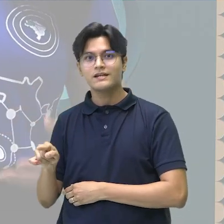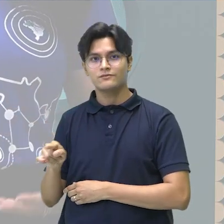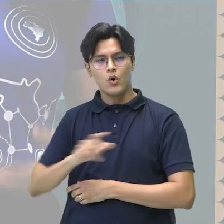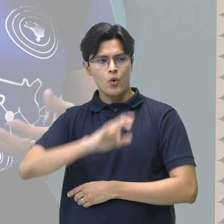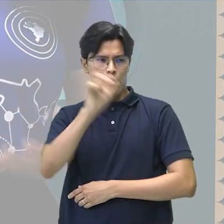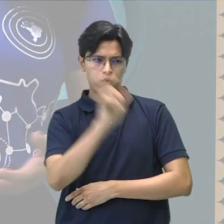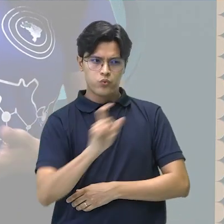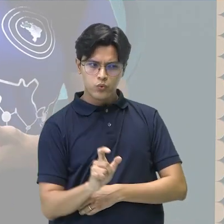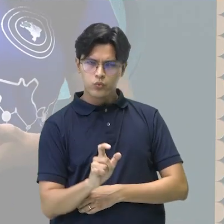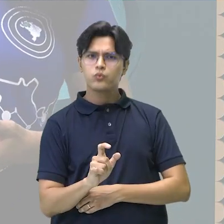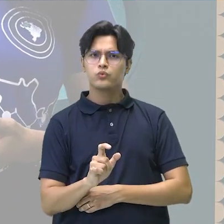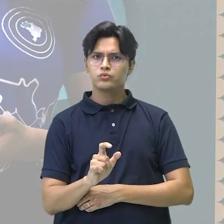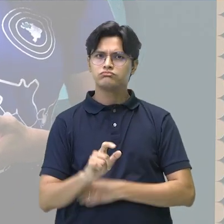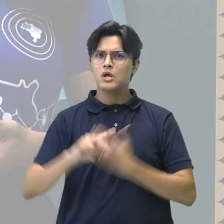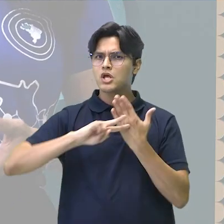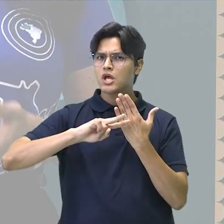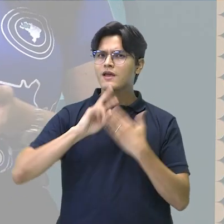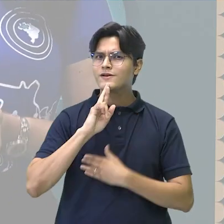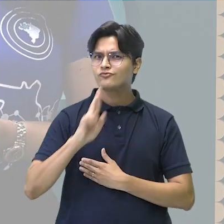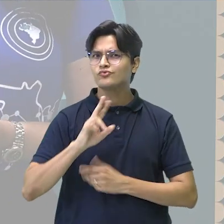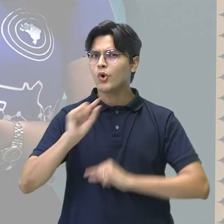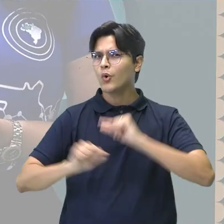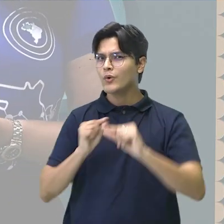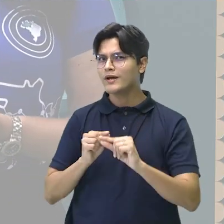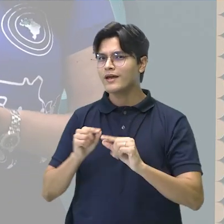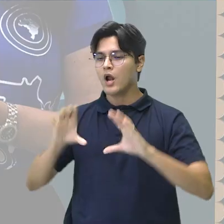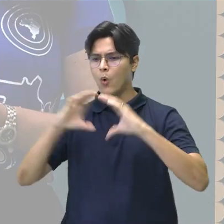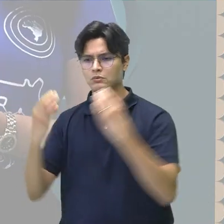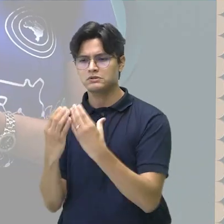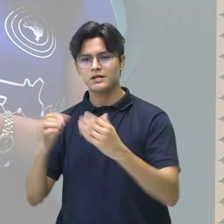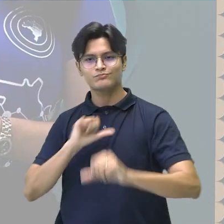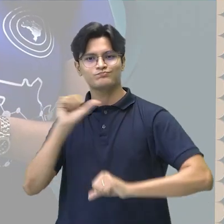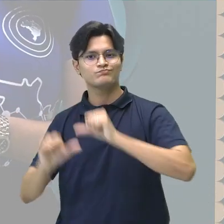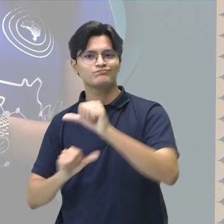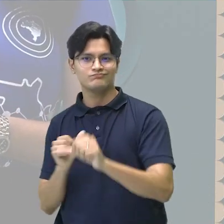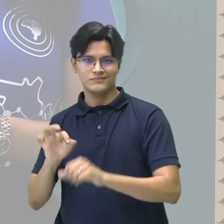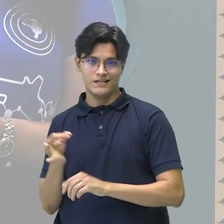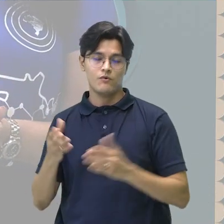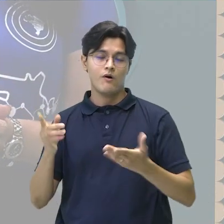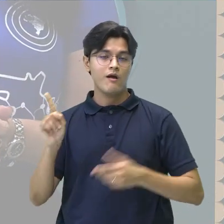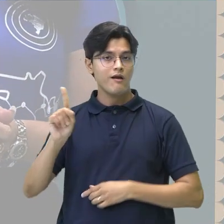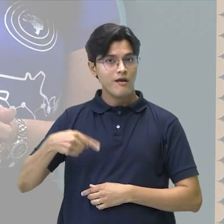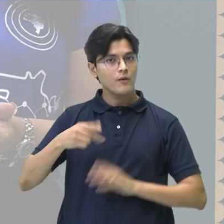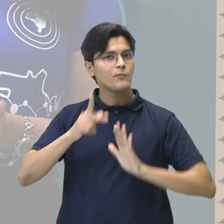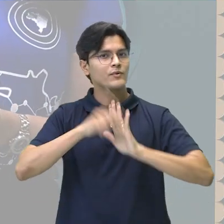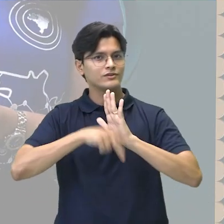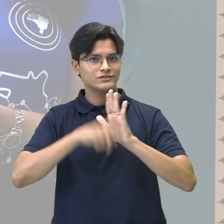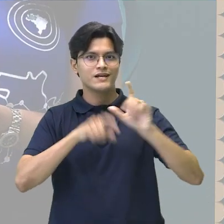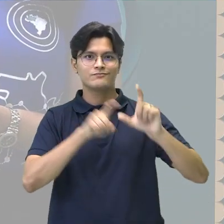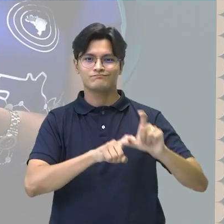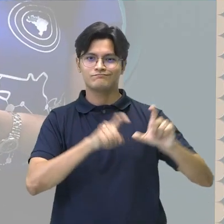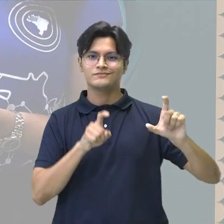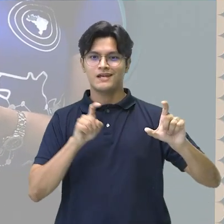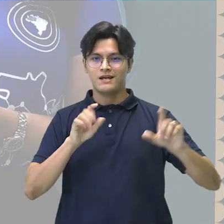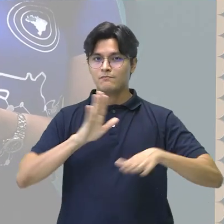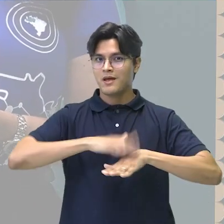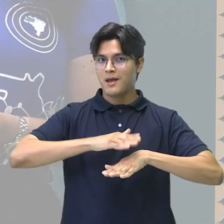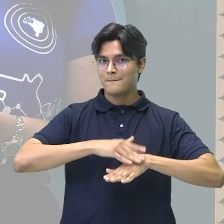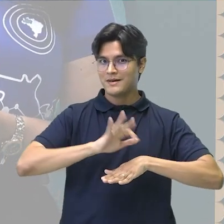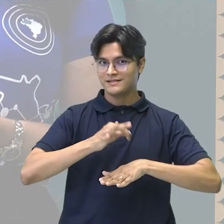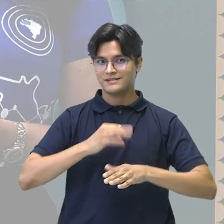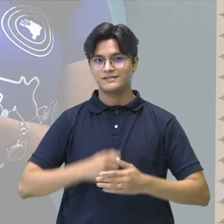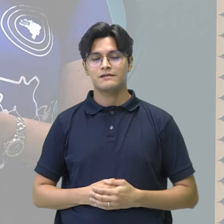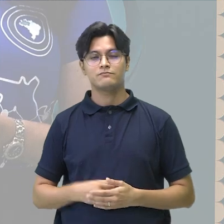trabalho totalmente independente. O projeto Caminhão do Grafite, os muros e as fachadas das